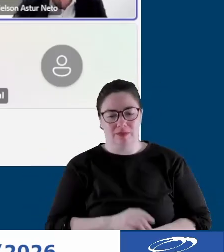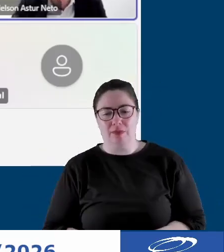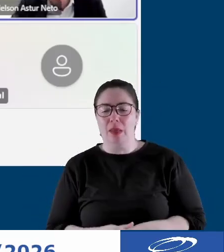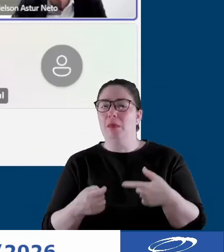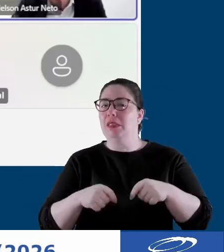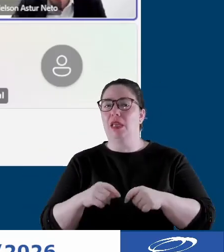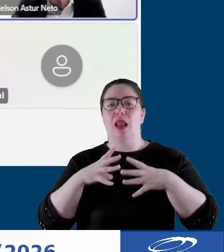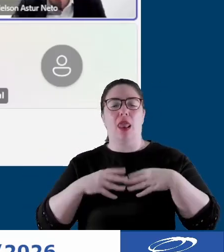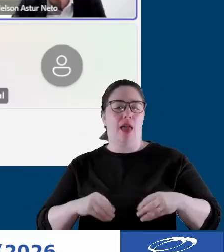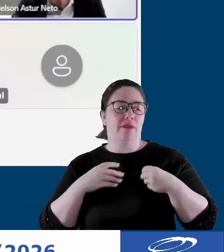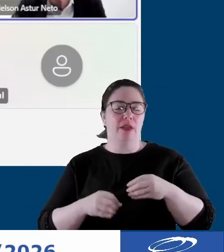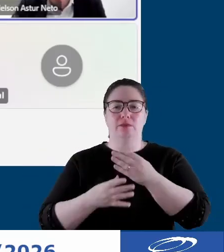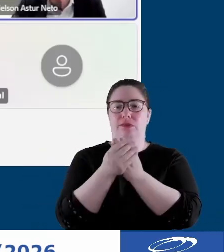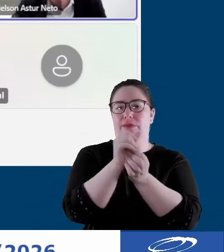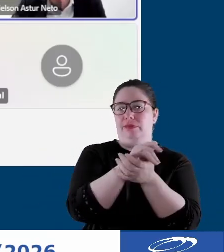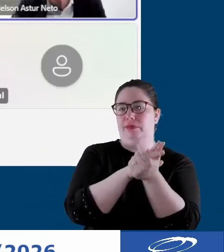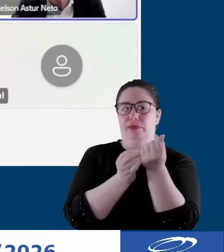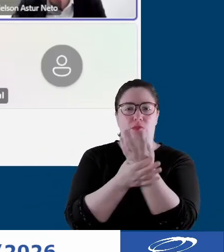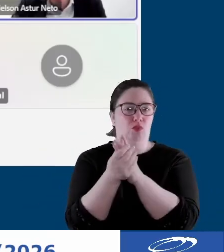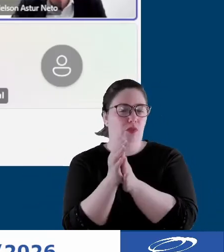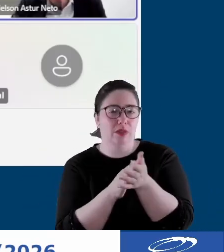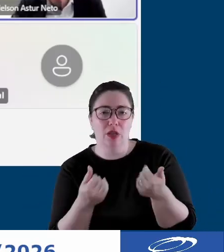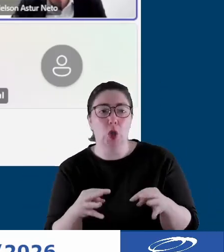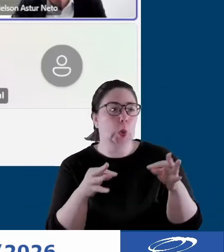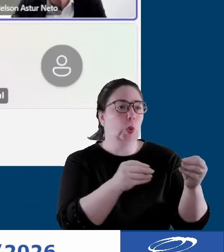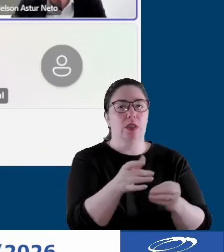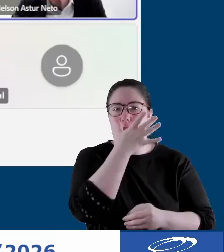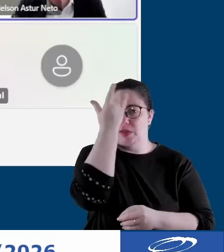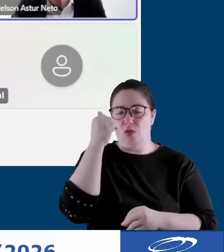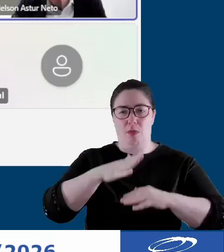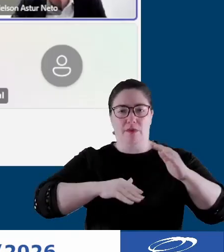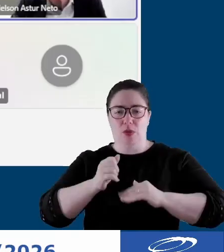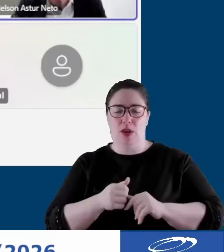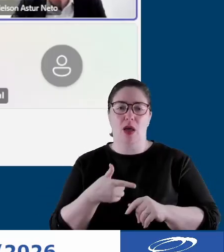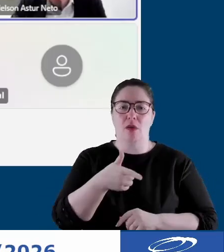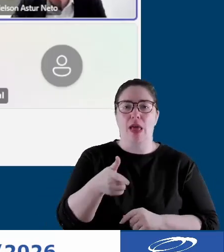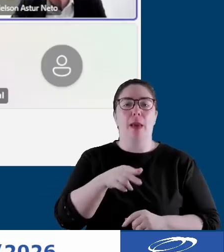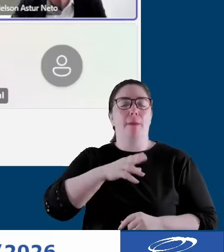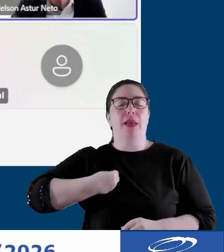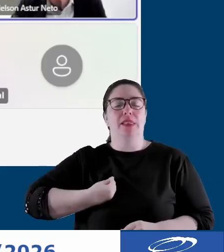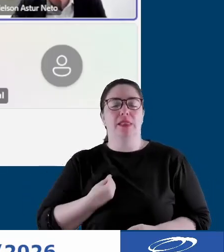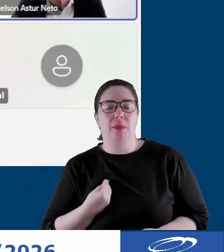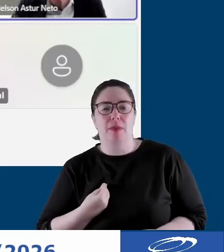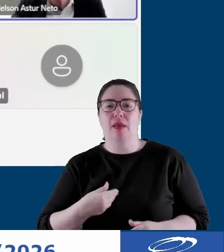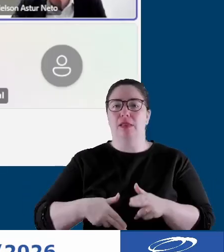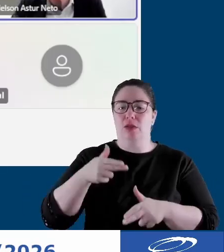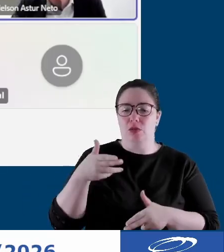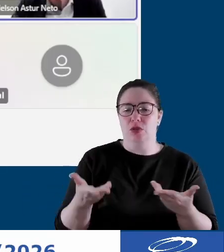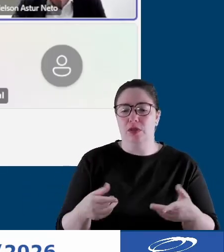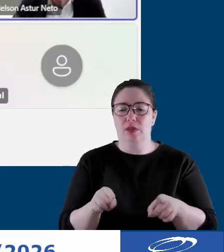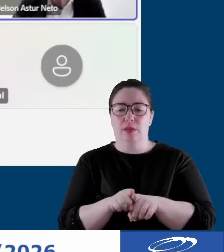mãos de todos aqueles que vão entrar na cirurgia, o preparo da pele, né? Hoje a gente usa muito o